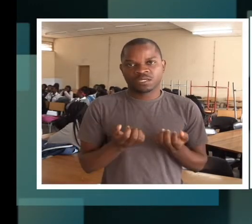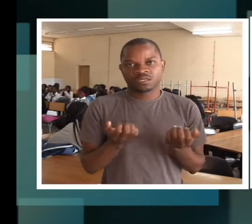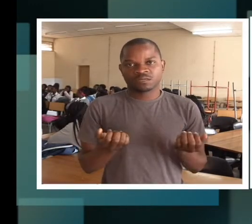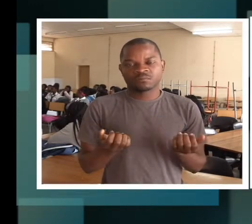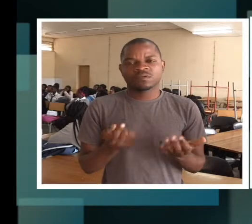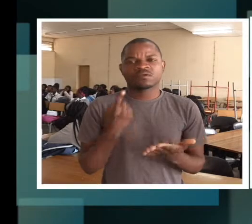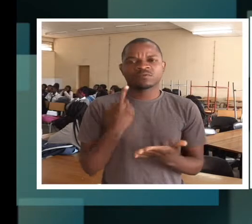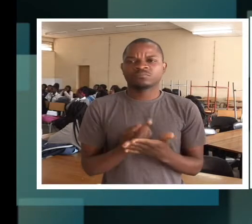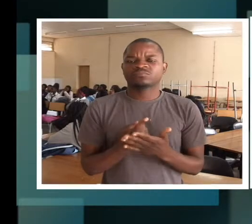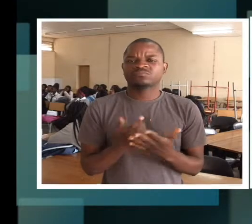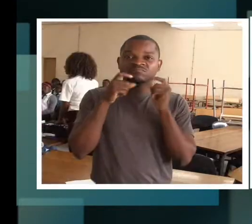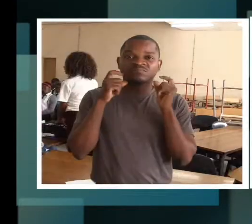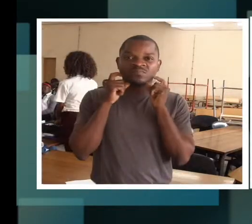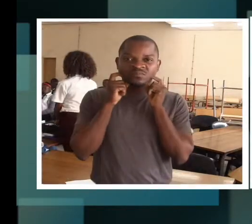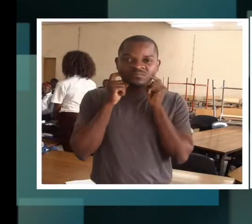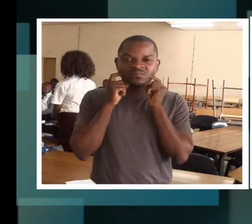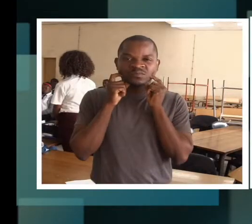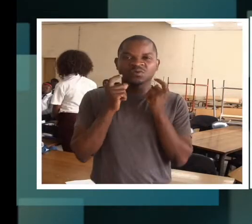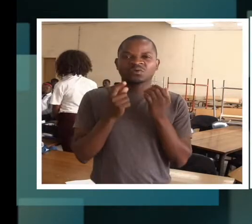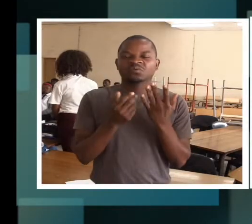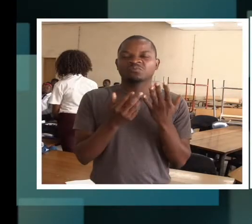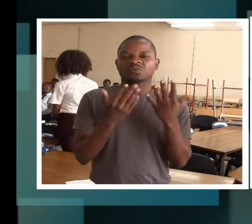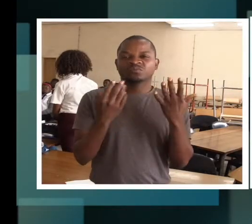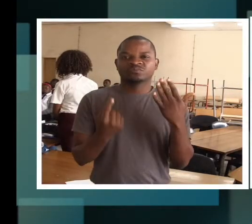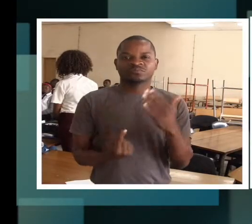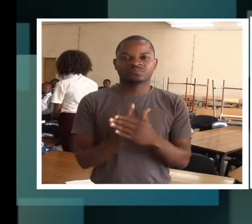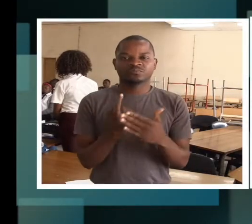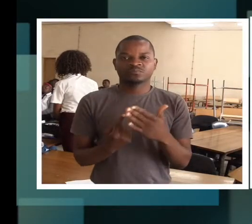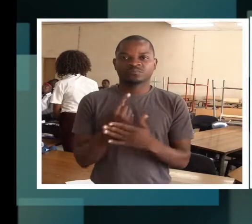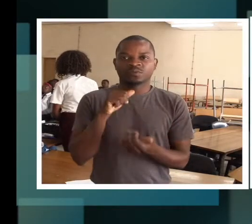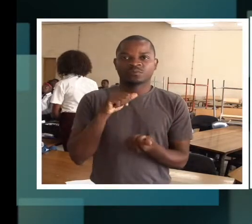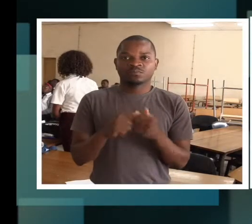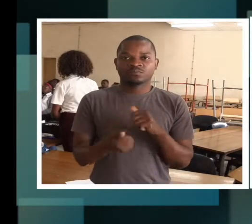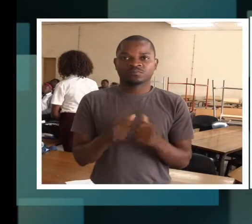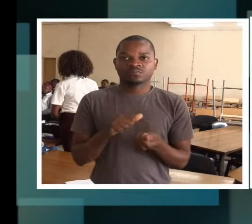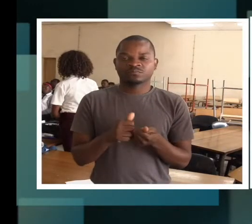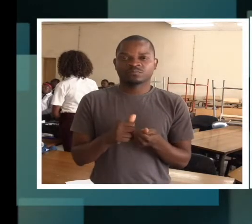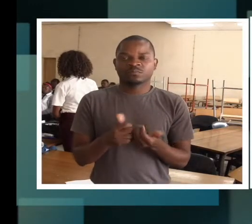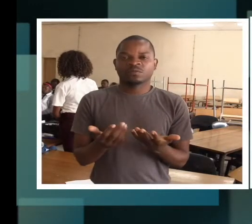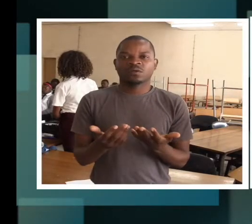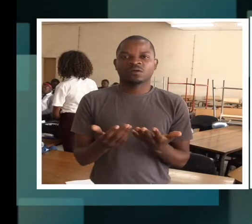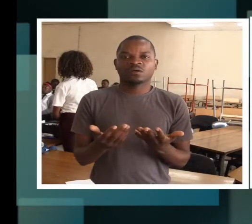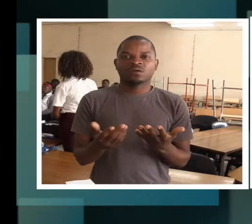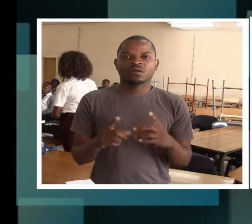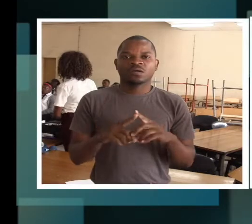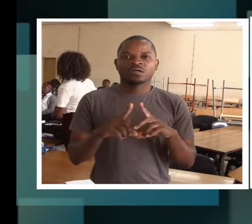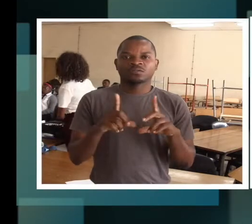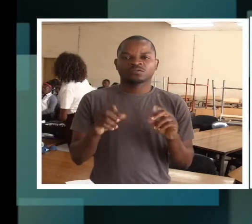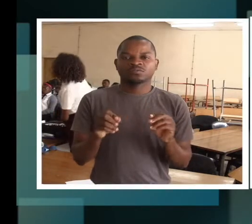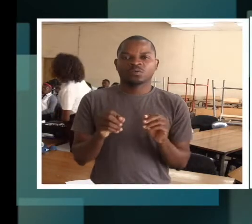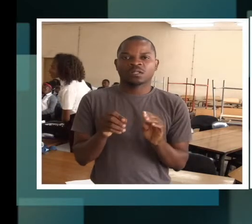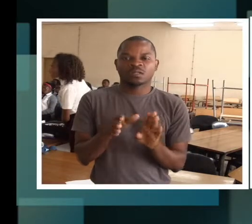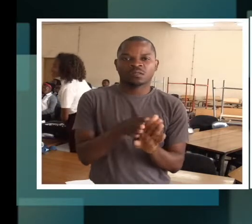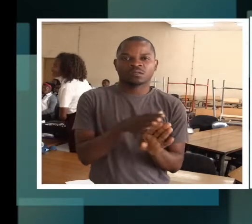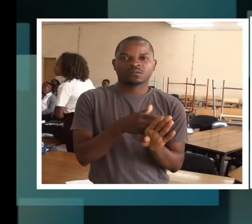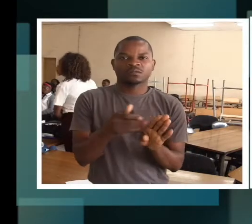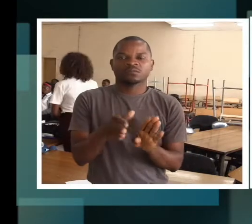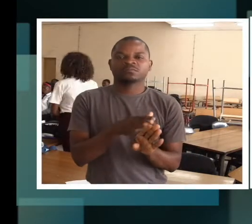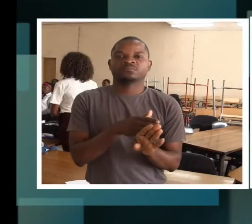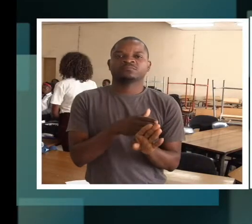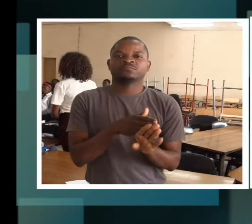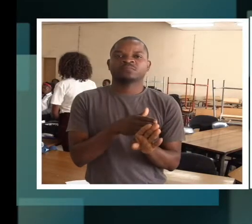criança do jeito que ela quer. Em Moçambique, um dos maiores casos dos problemas é a violação